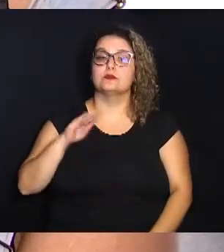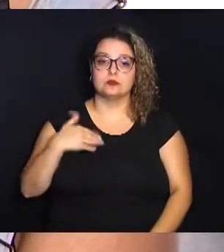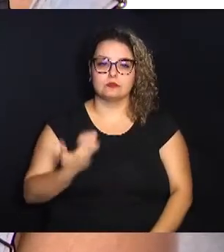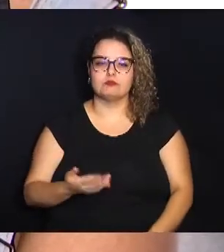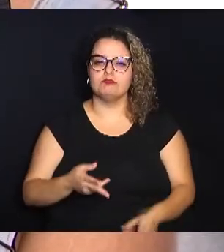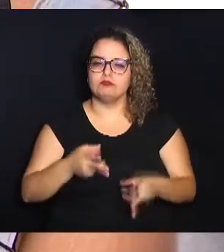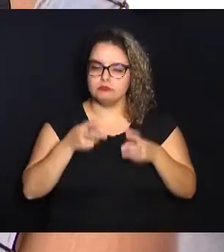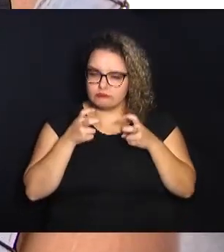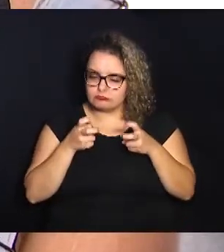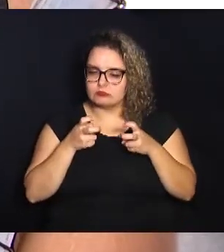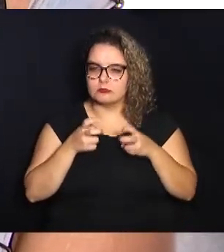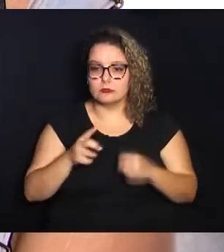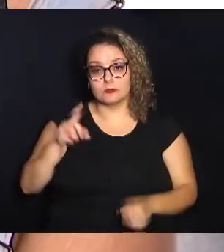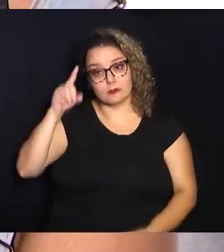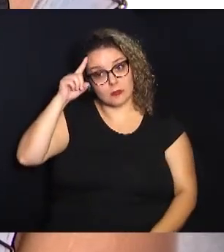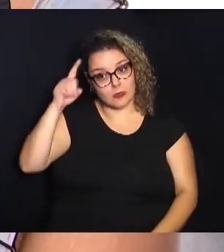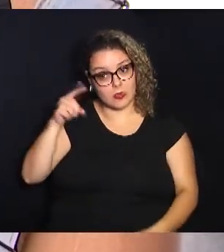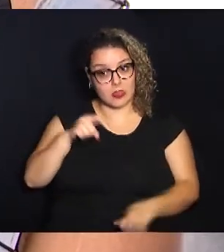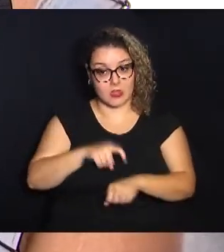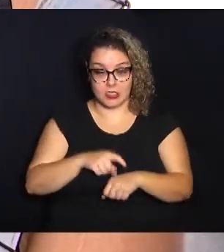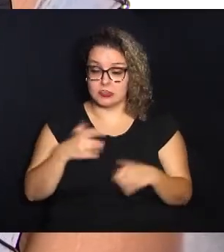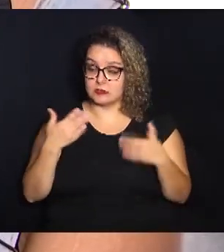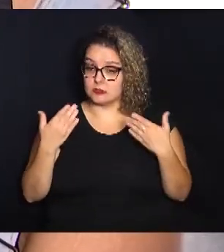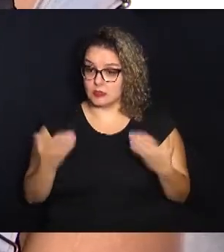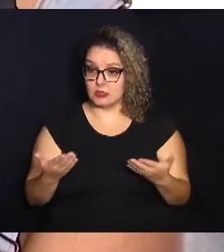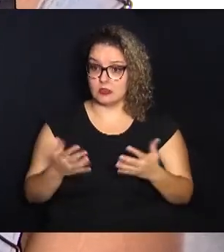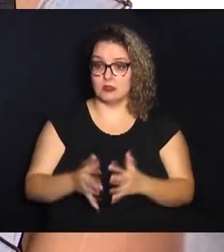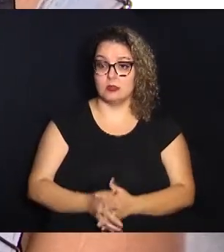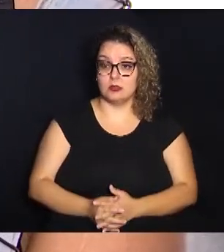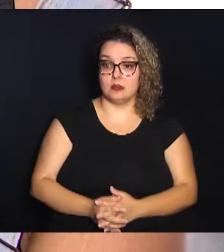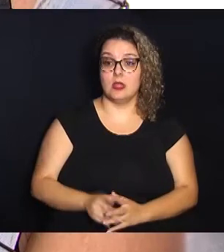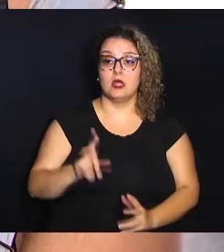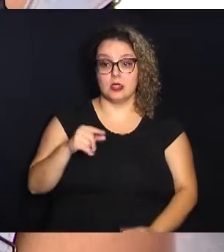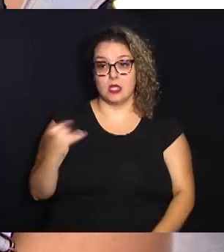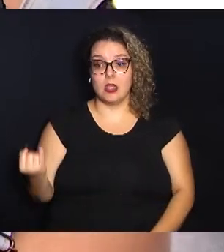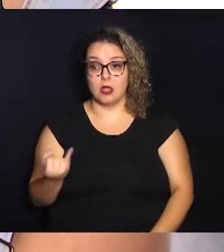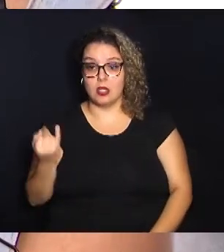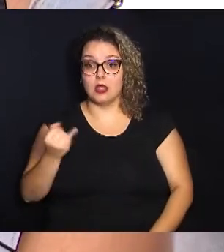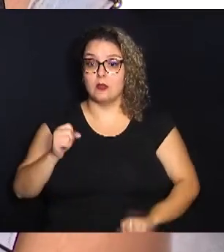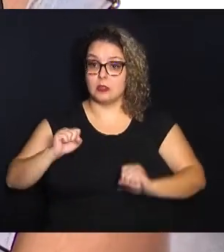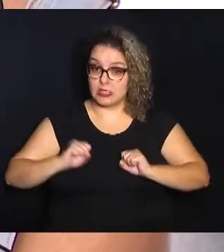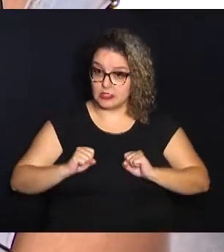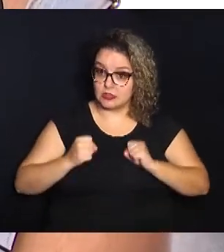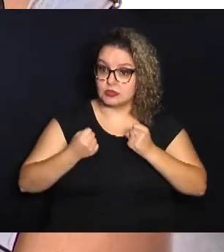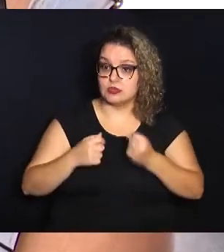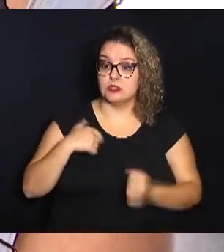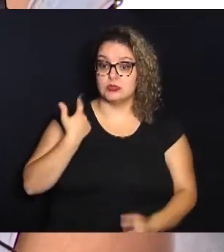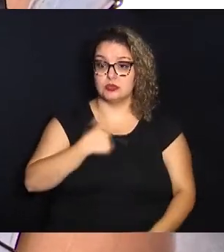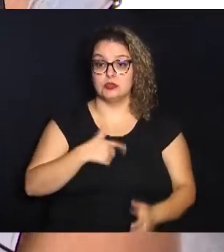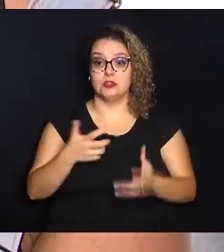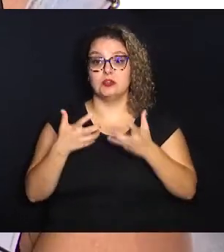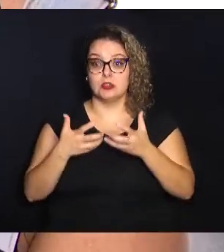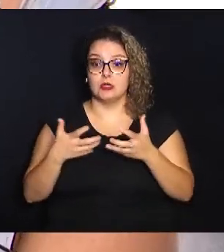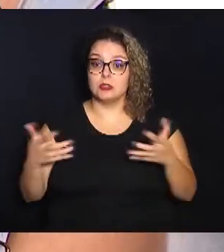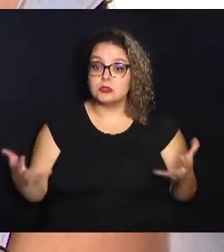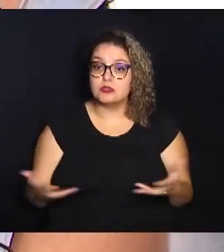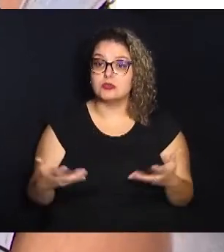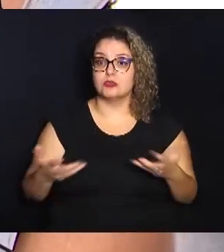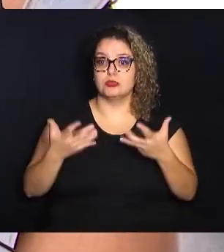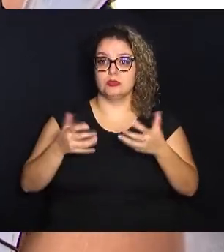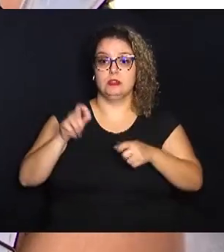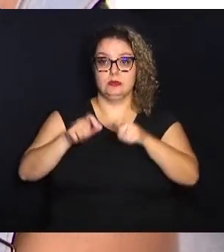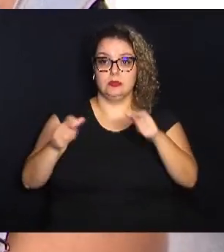gente Verê essas datas esses momentos em que é extremamente importante da luta a gente tá querendo